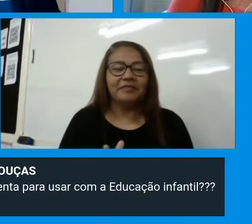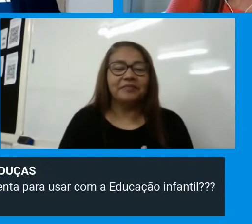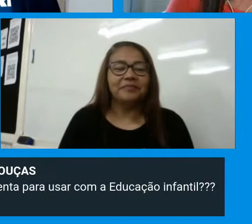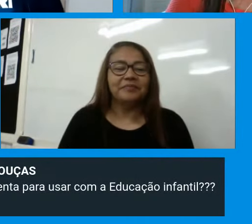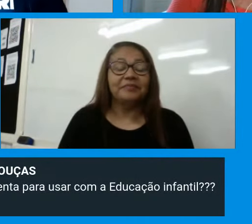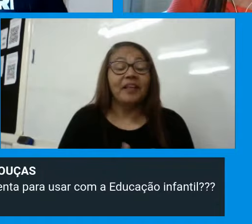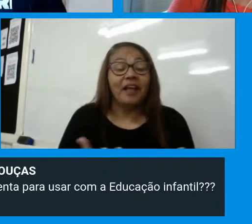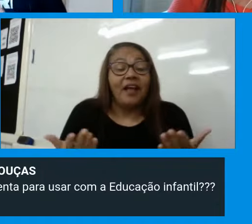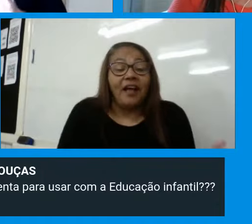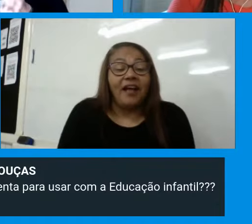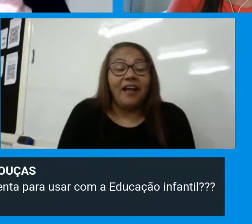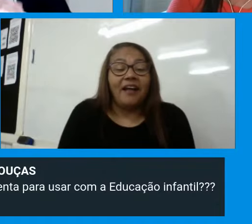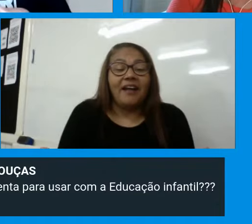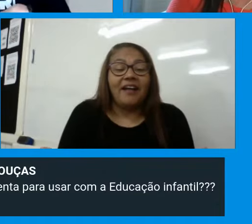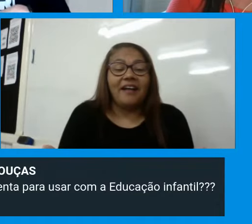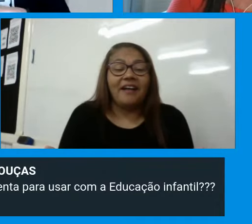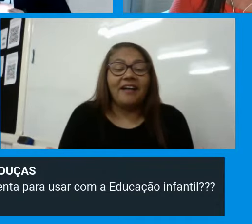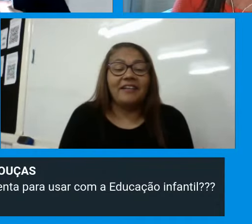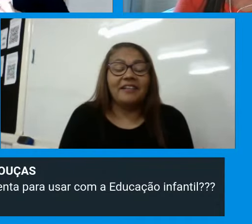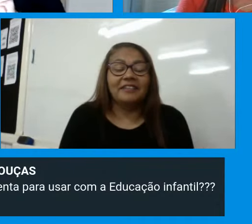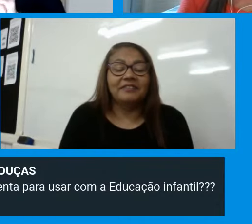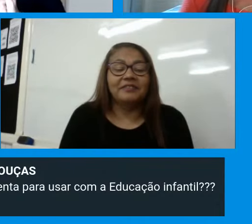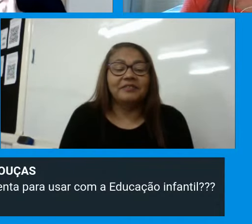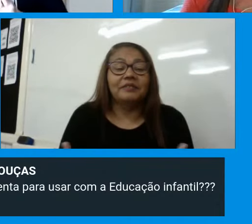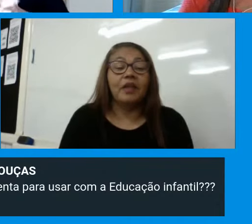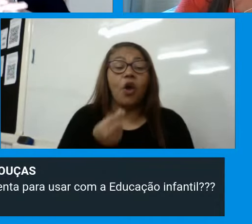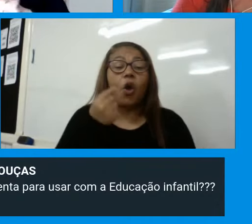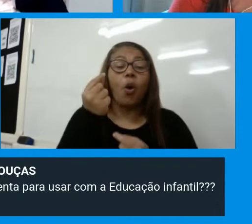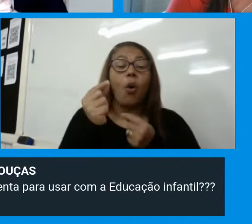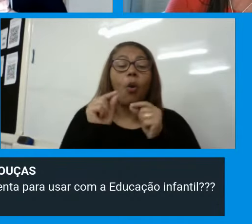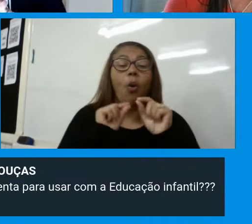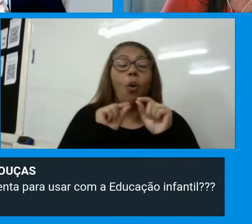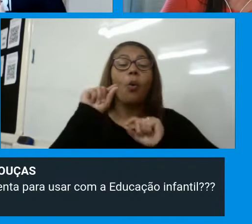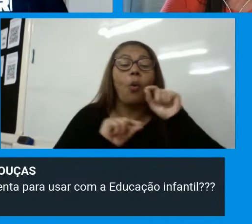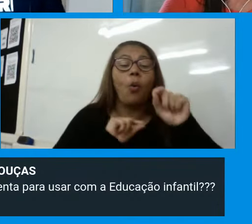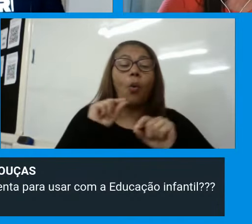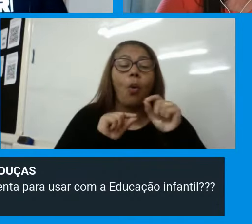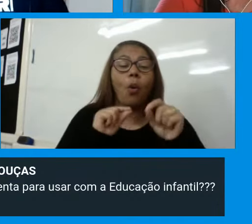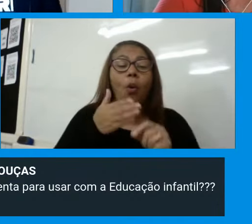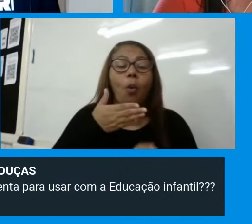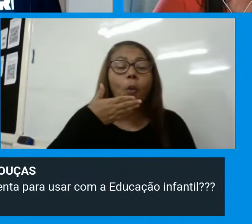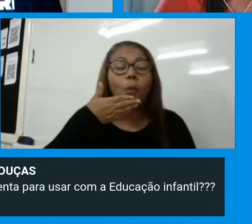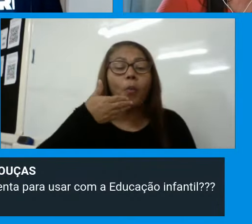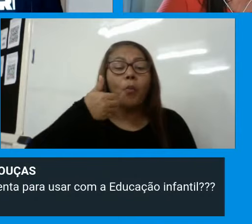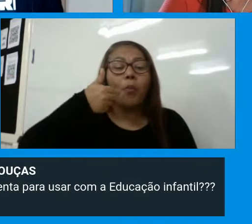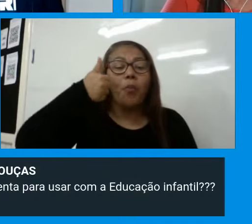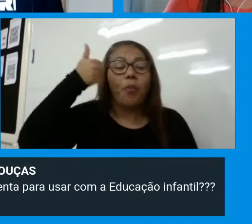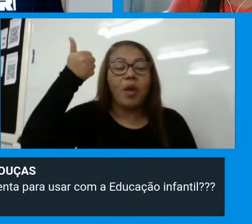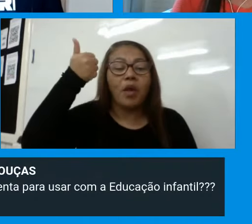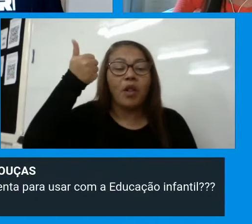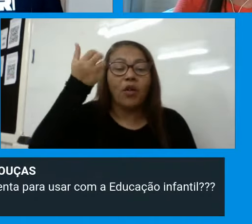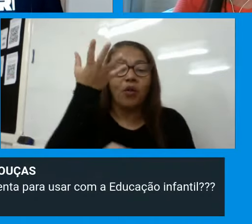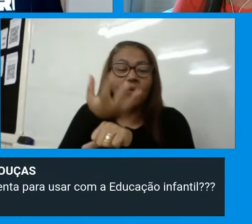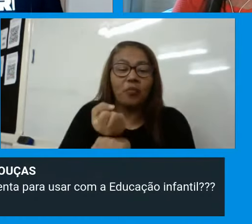pronto. Qual a melhor ferramenta para usar com a educação infantil, Chico? Pronto, eu acho que a maioria das perguntas